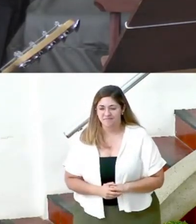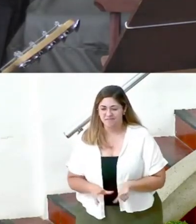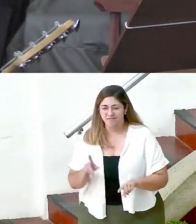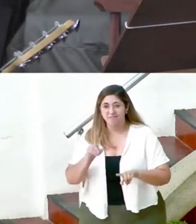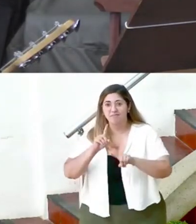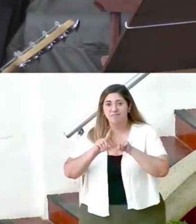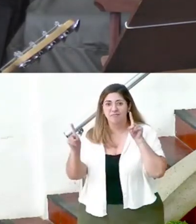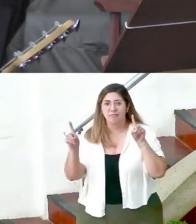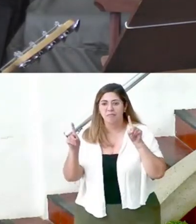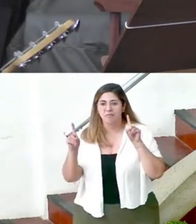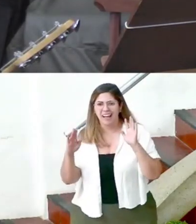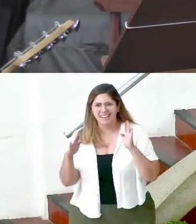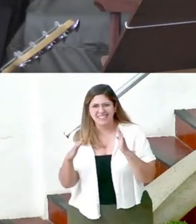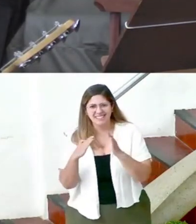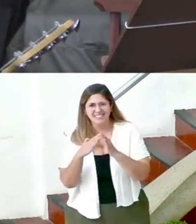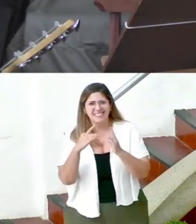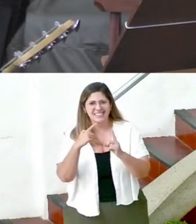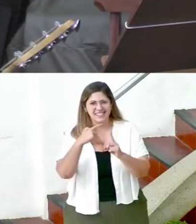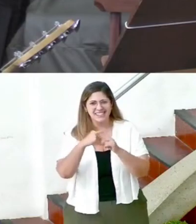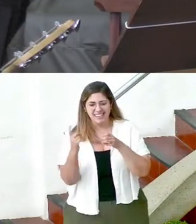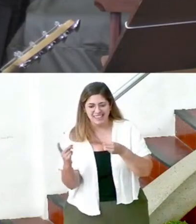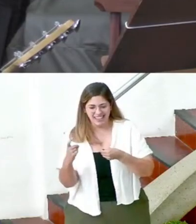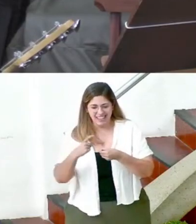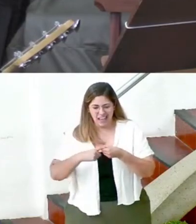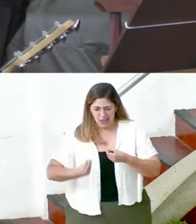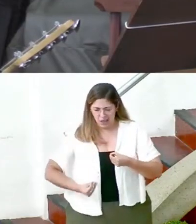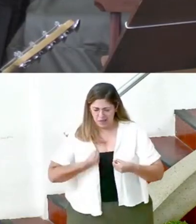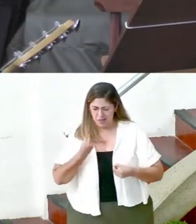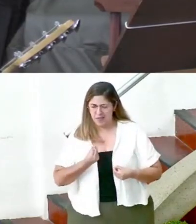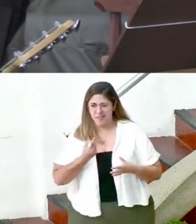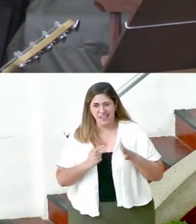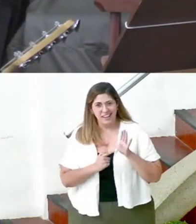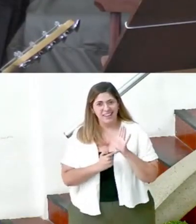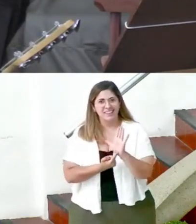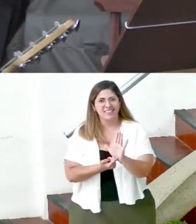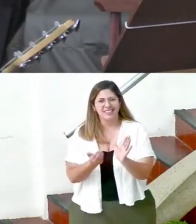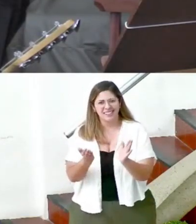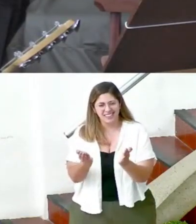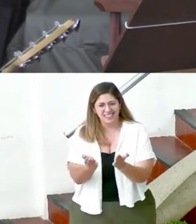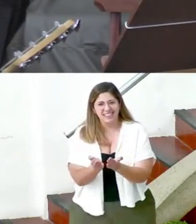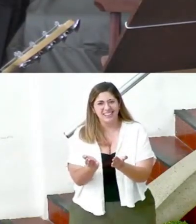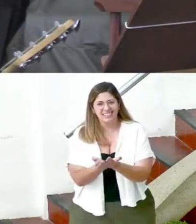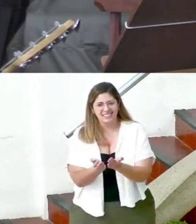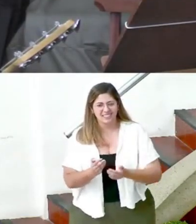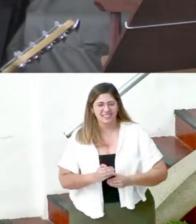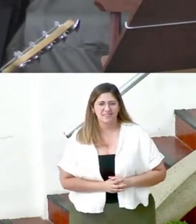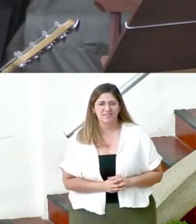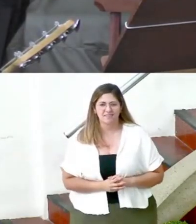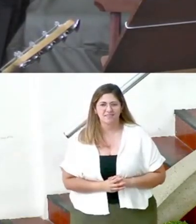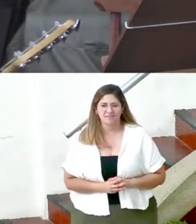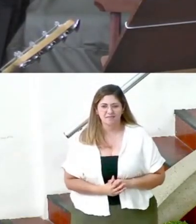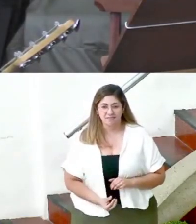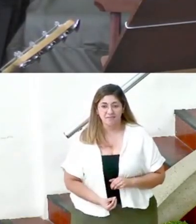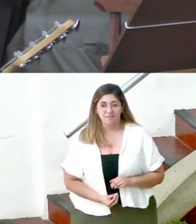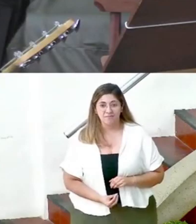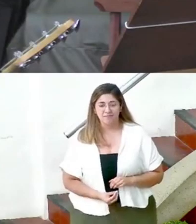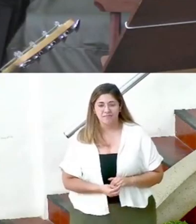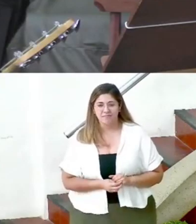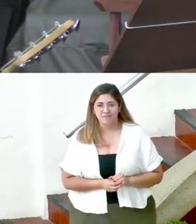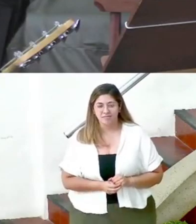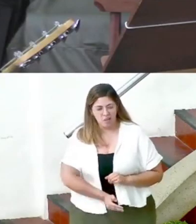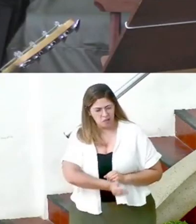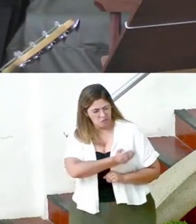uma igreja, se ele tem uma Bíblia que fala dentro de casa, se ele tem uma pregação que lhe chega ao